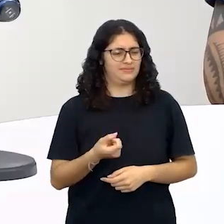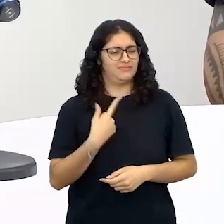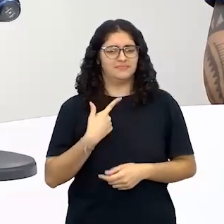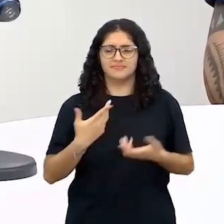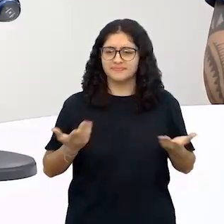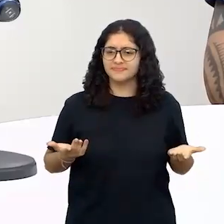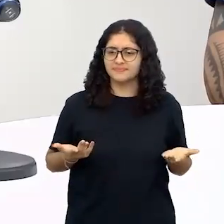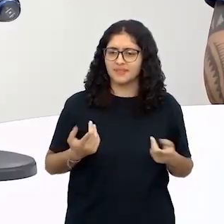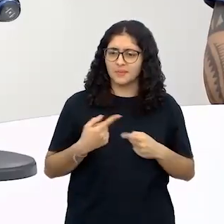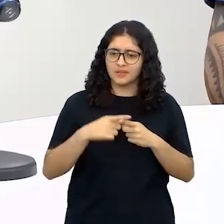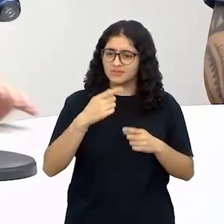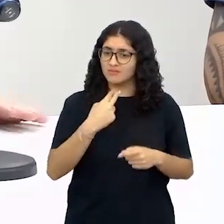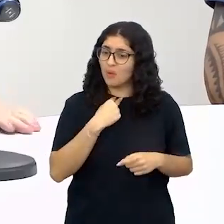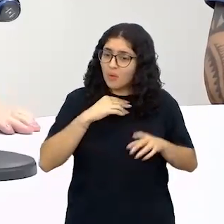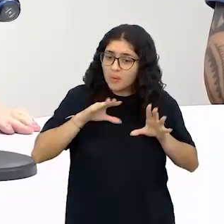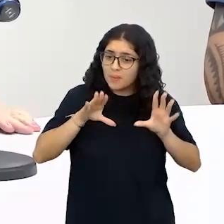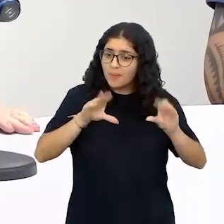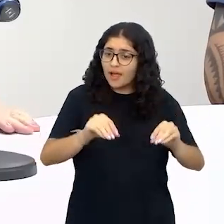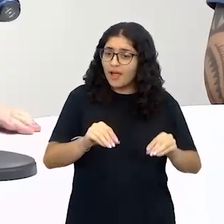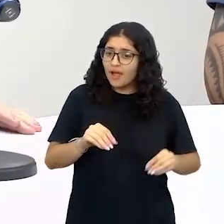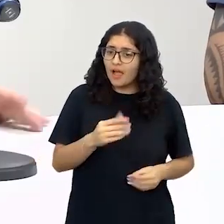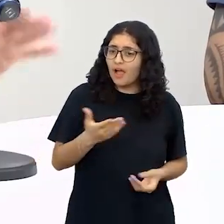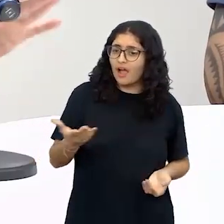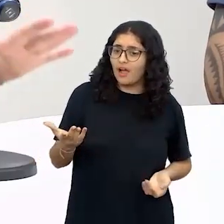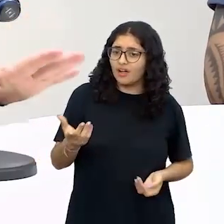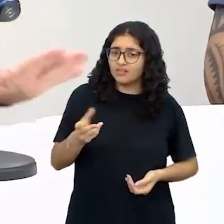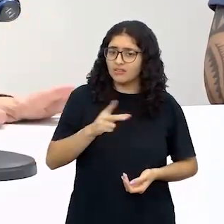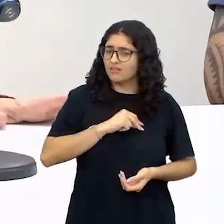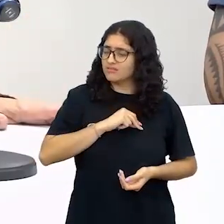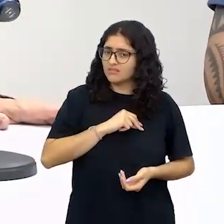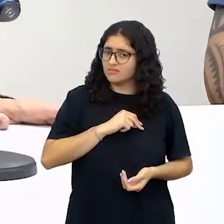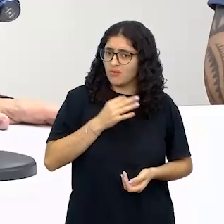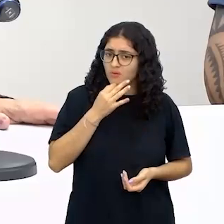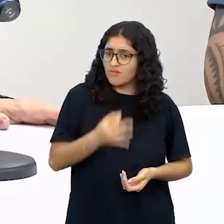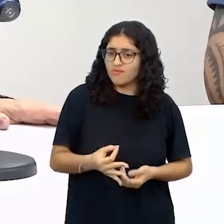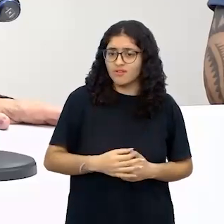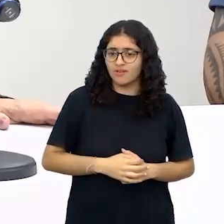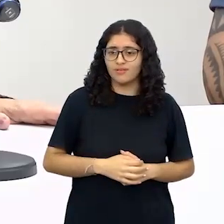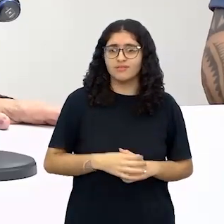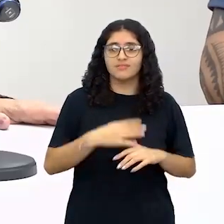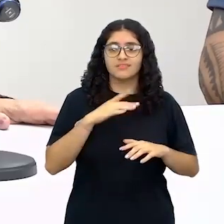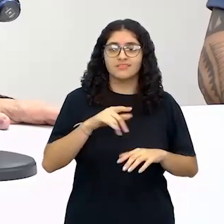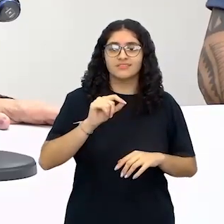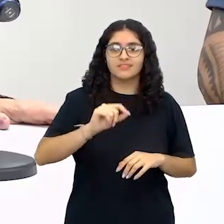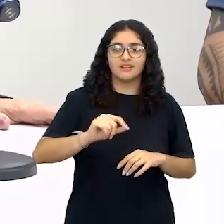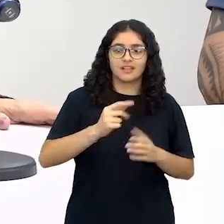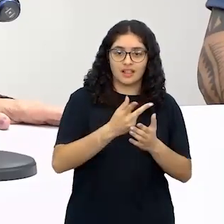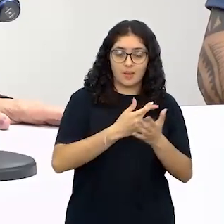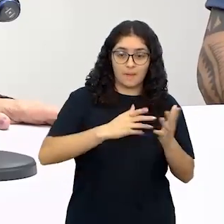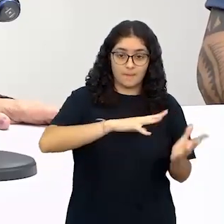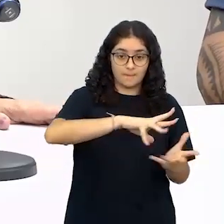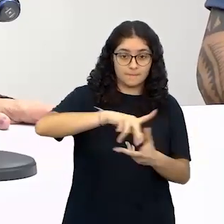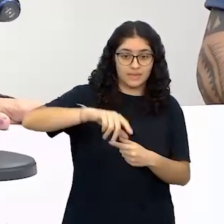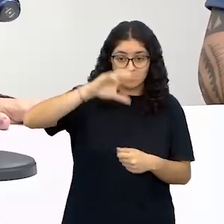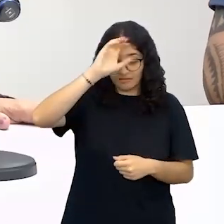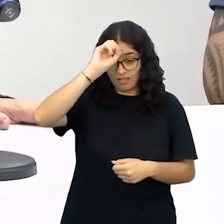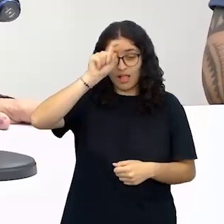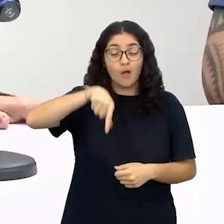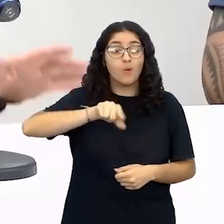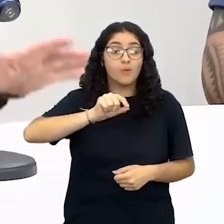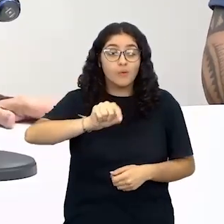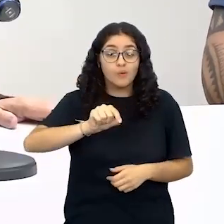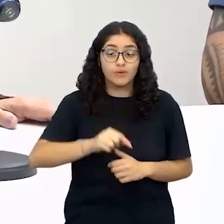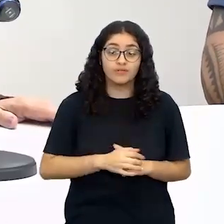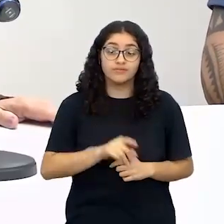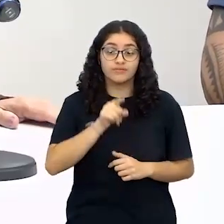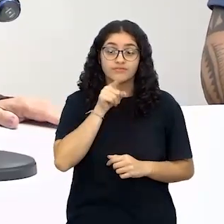porque se você não puder mexer, vai ser terrível. Então, o desenho universal da aprendizagem é isso. E vocês,